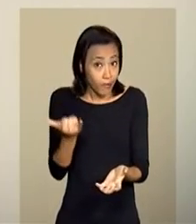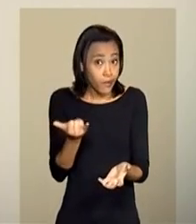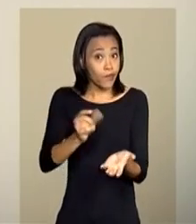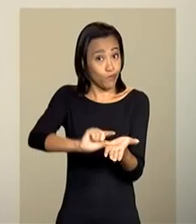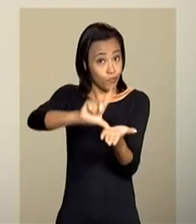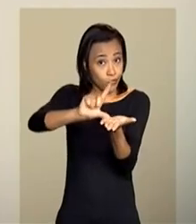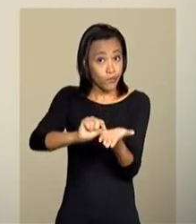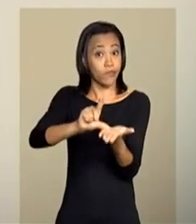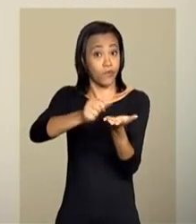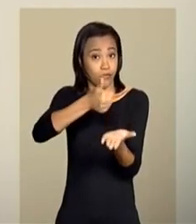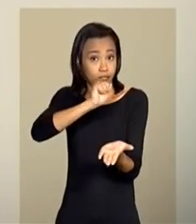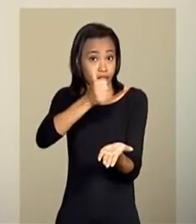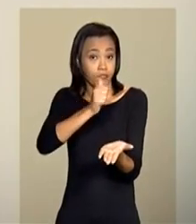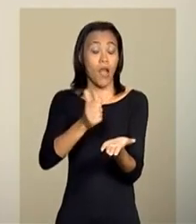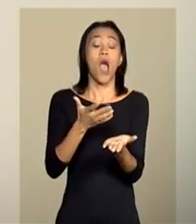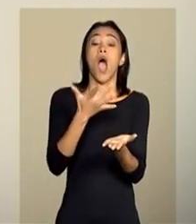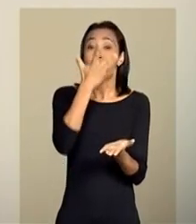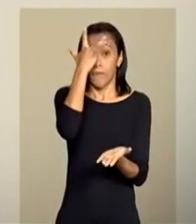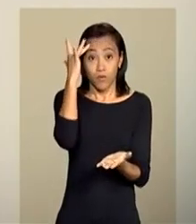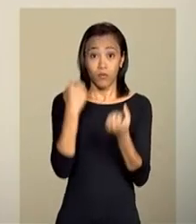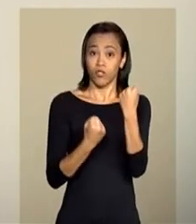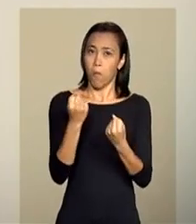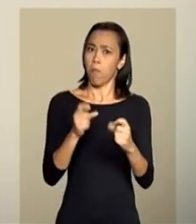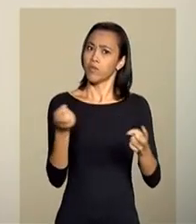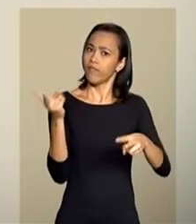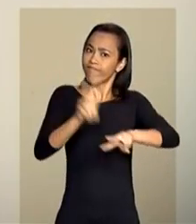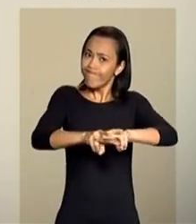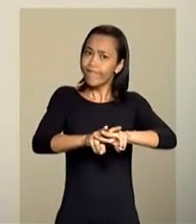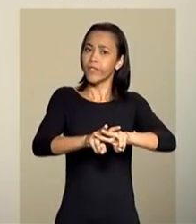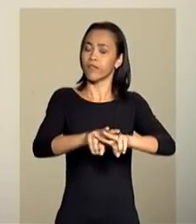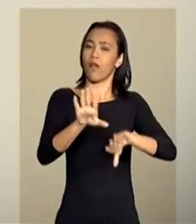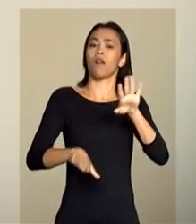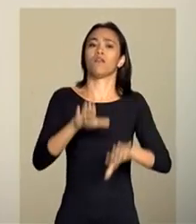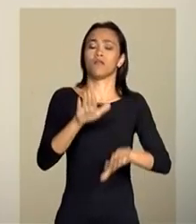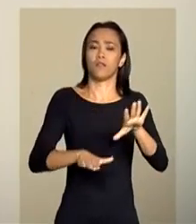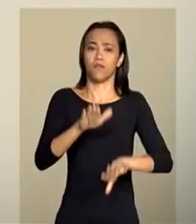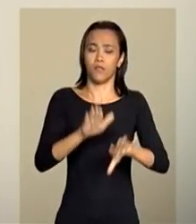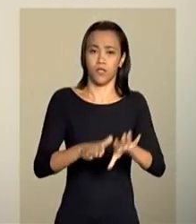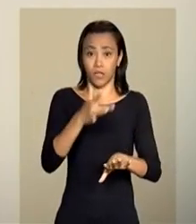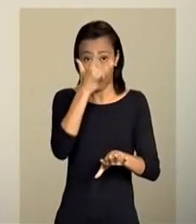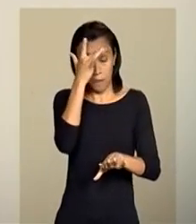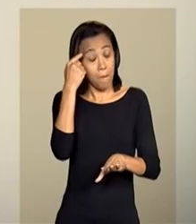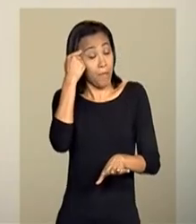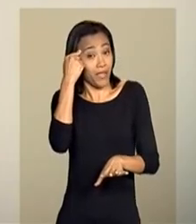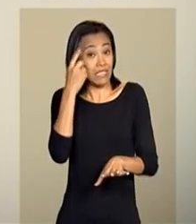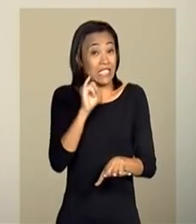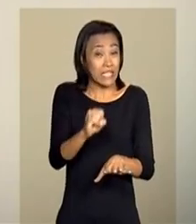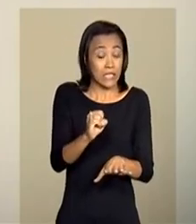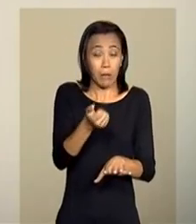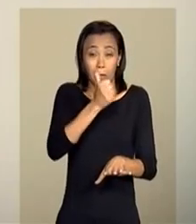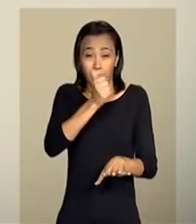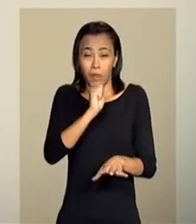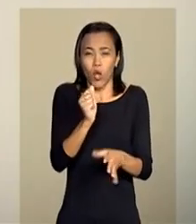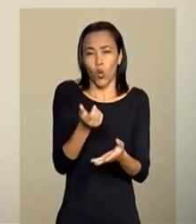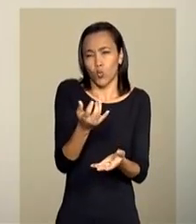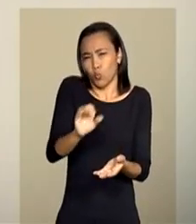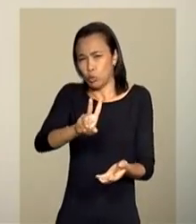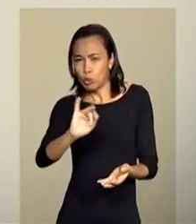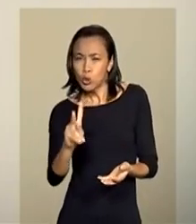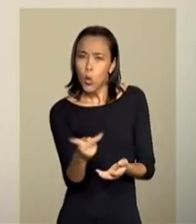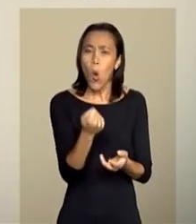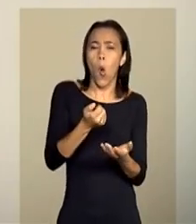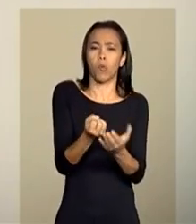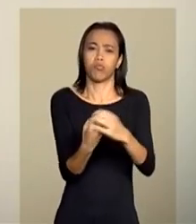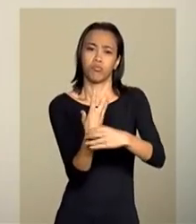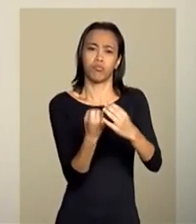nível alcoólico Luciano o motorista pode até ser preso Às vezes o motorista pensa que se beber apenas um chope uma cerveja